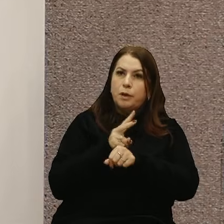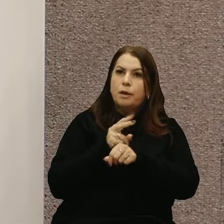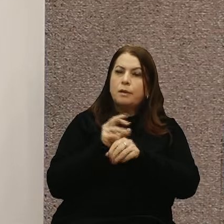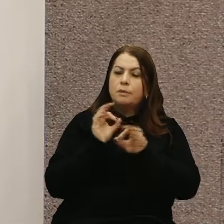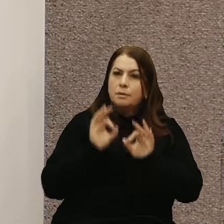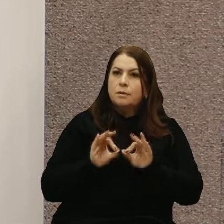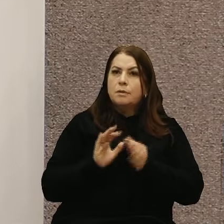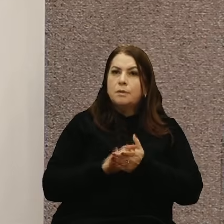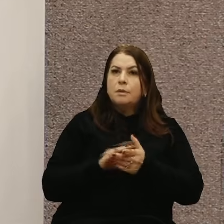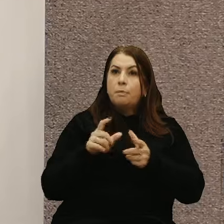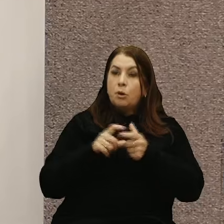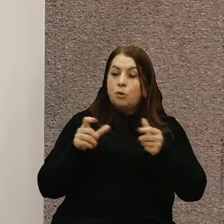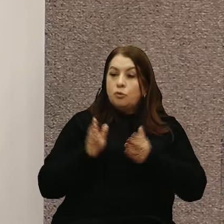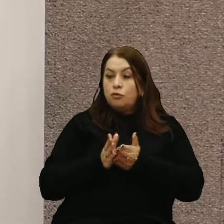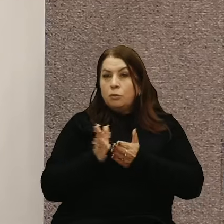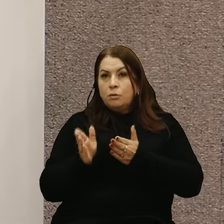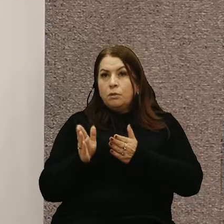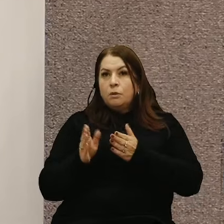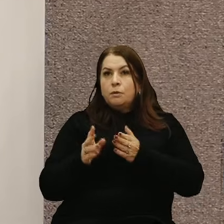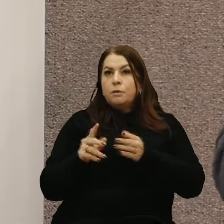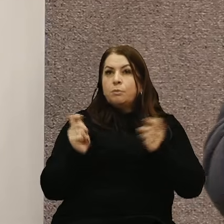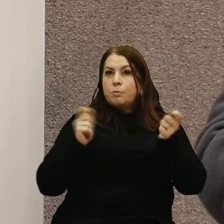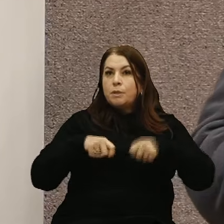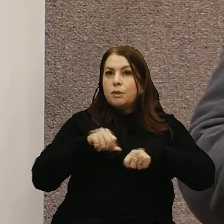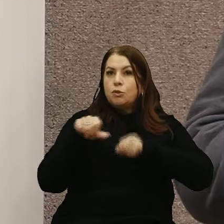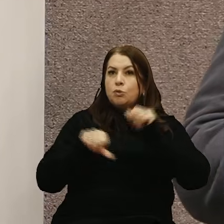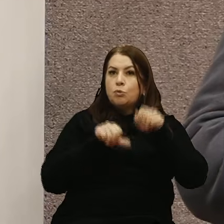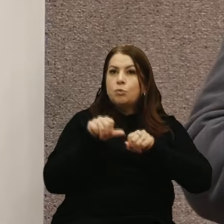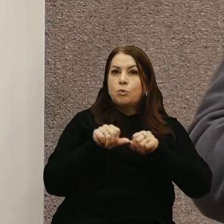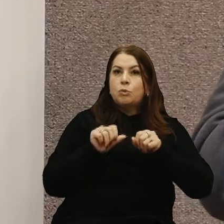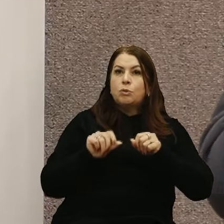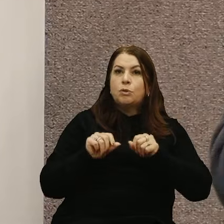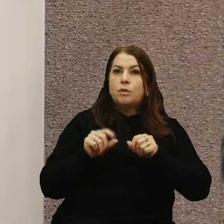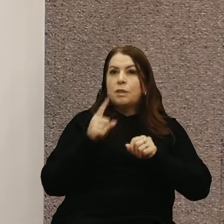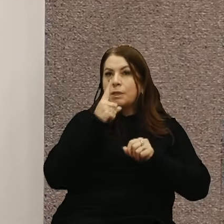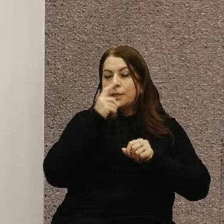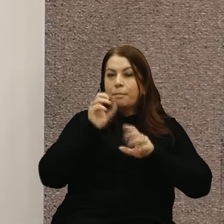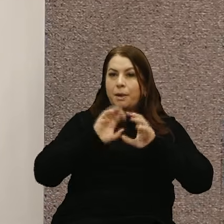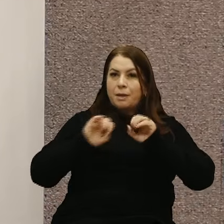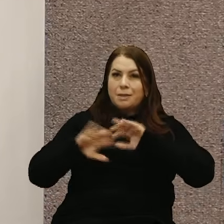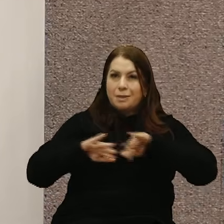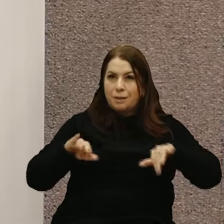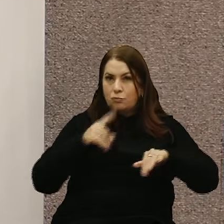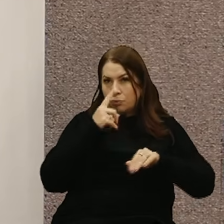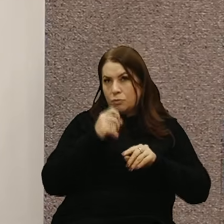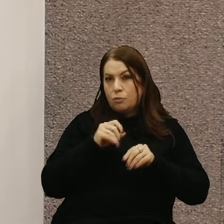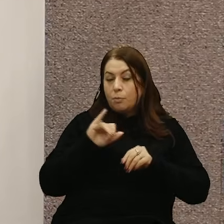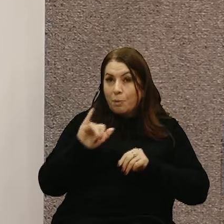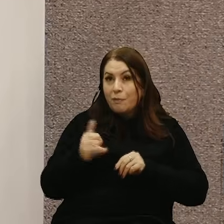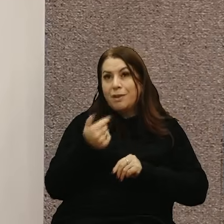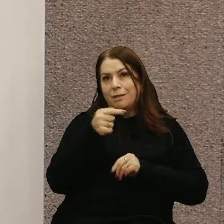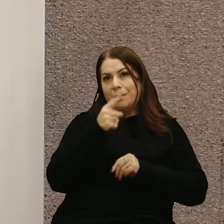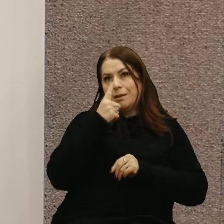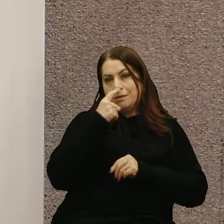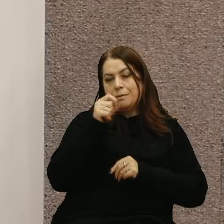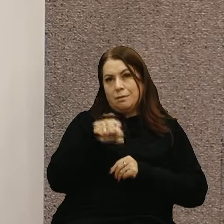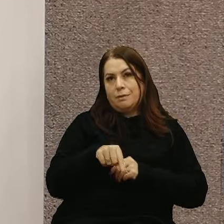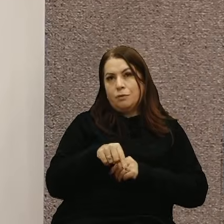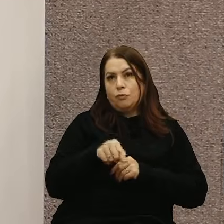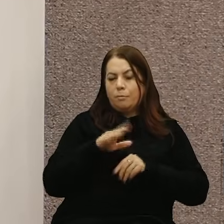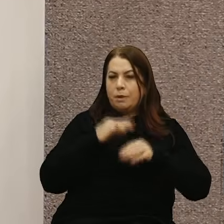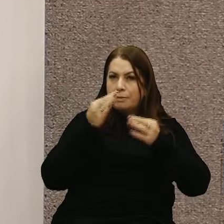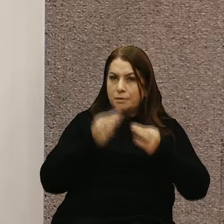com maior direção, a possibilidade de alternância da coleta no nosso município, para que nós possamos reaproveitar esse lixo de maneira